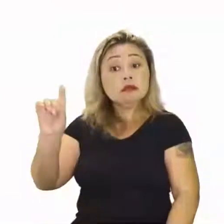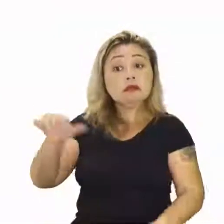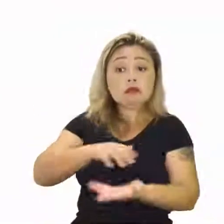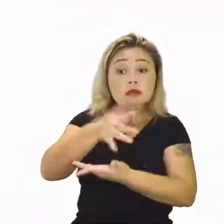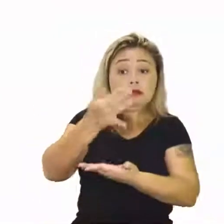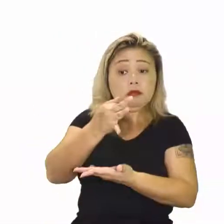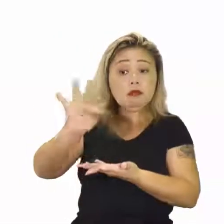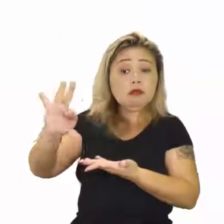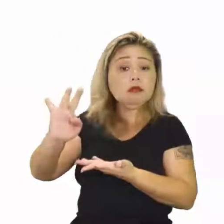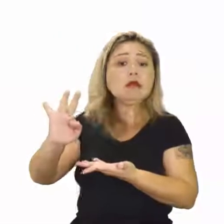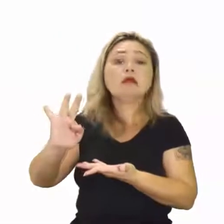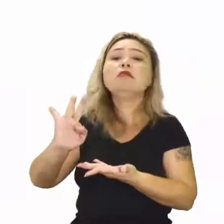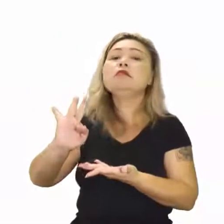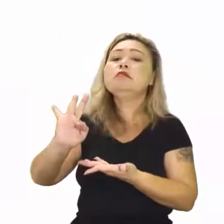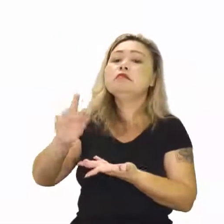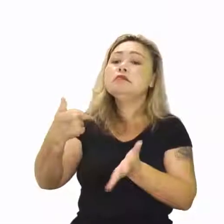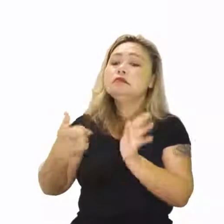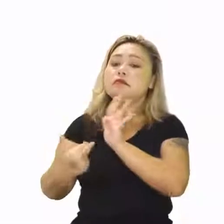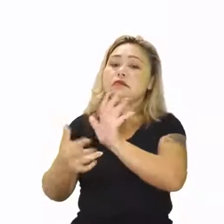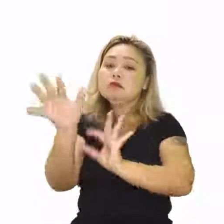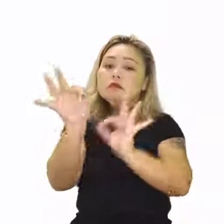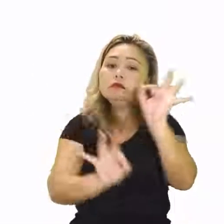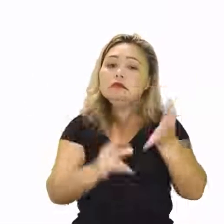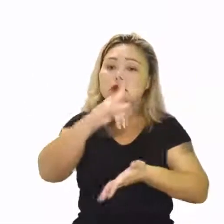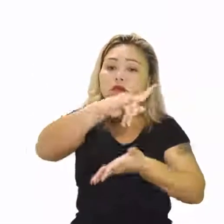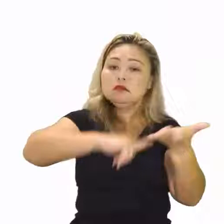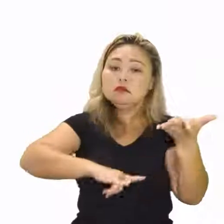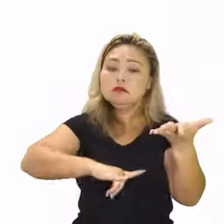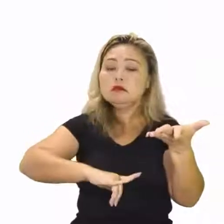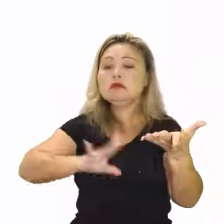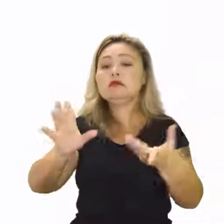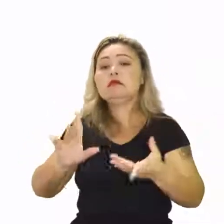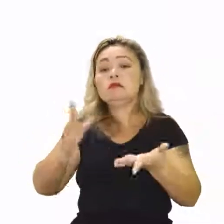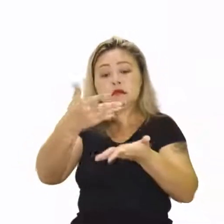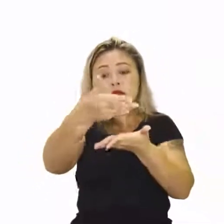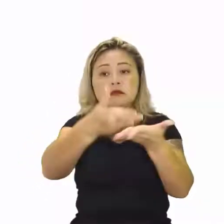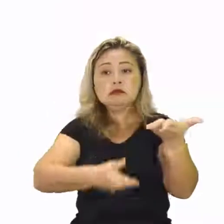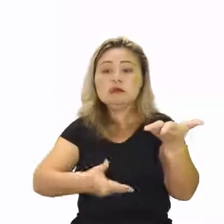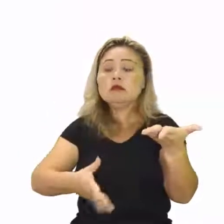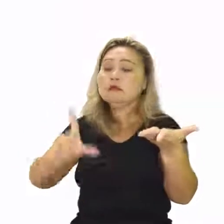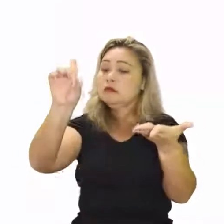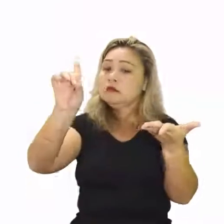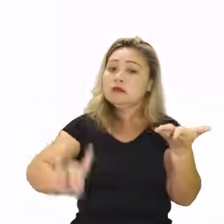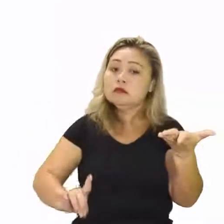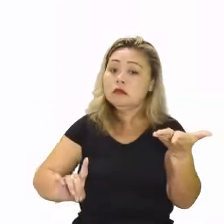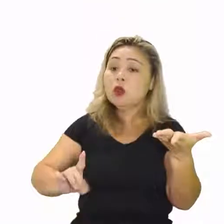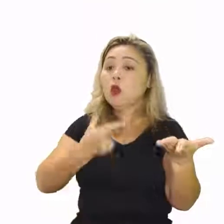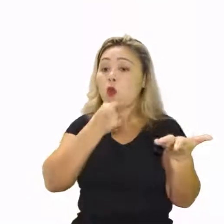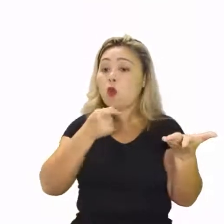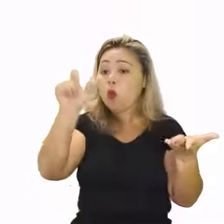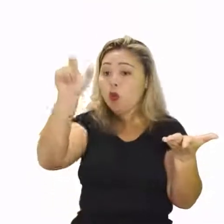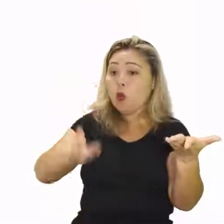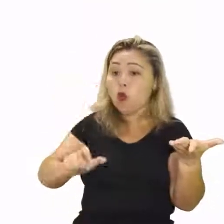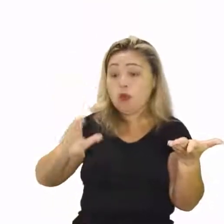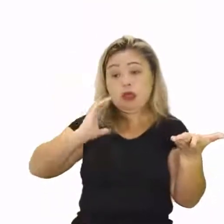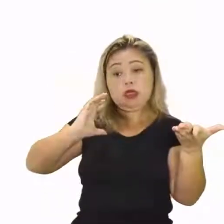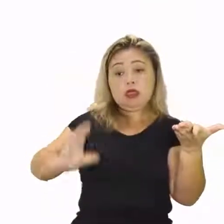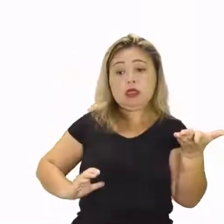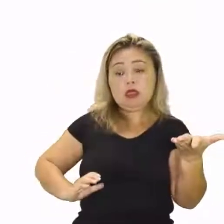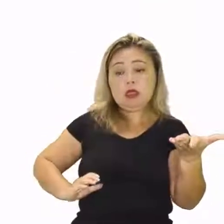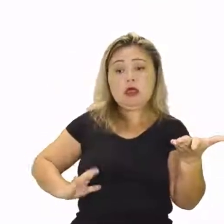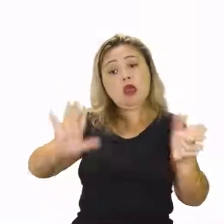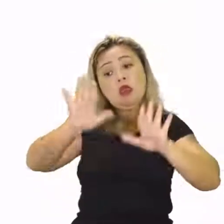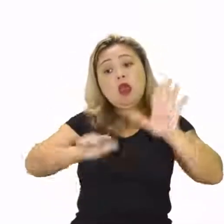Na Revolução Francesa, resultou na elaboração de um documento chamado Direitos do Homem e do Cidadão. É claro,